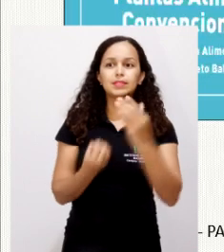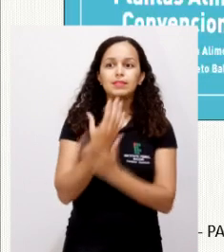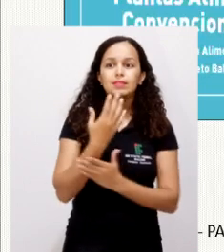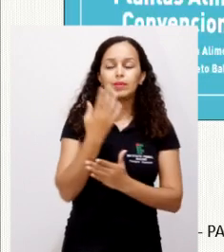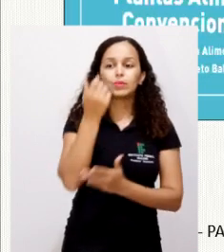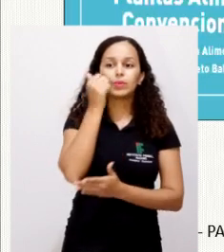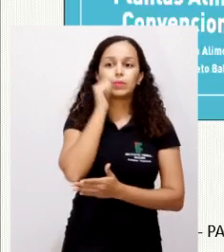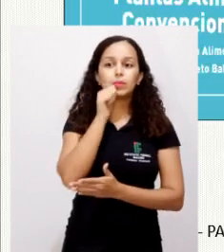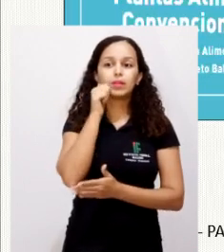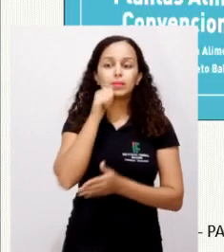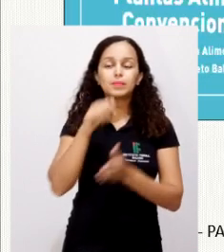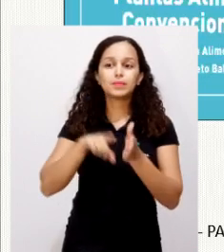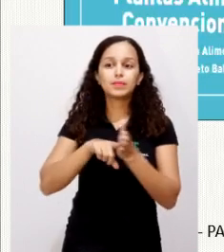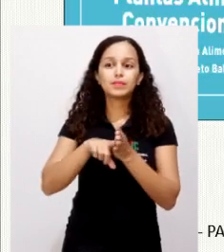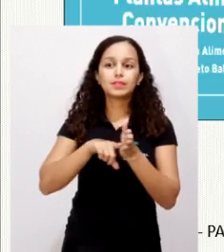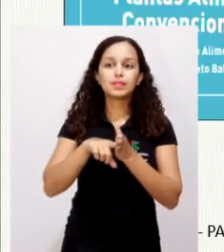pesquisadora,